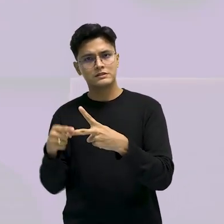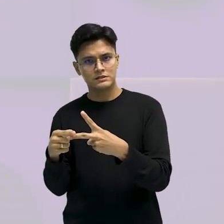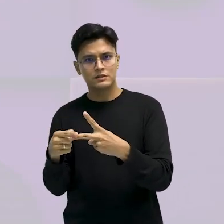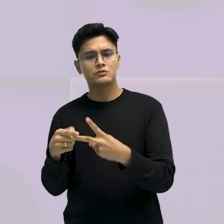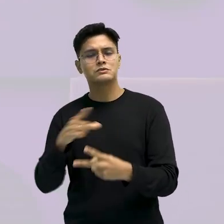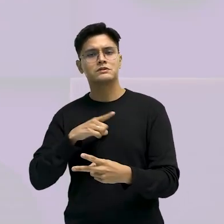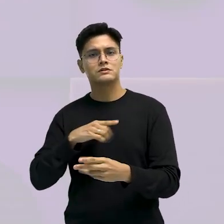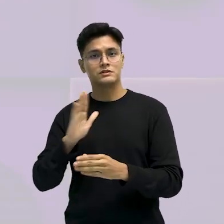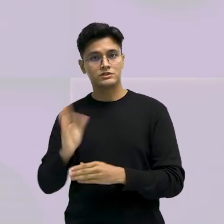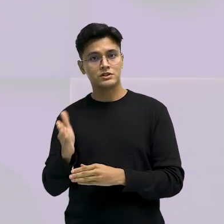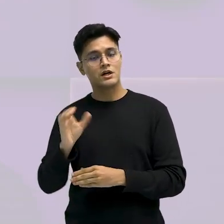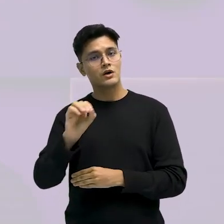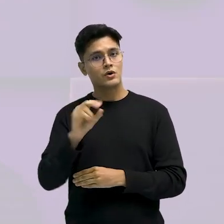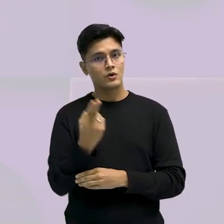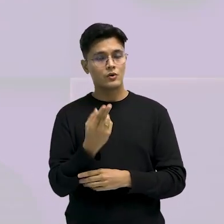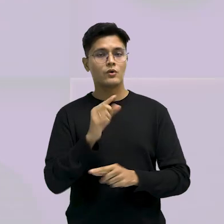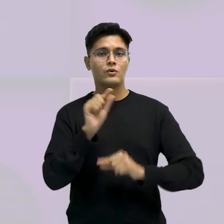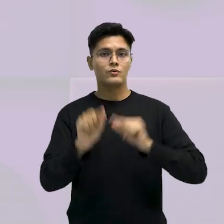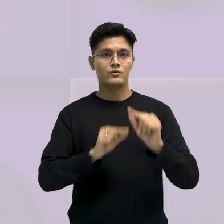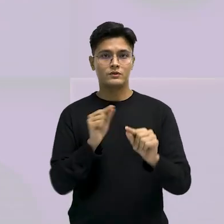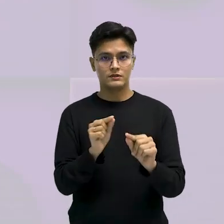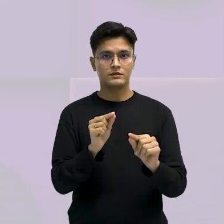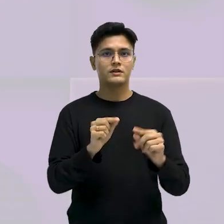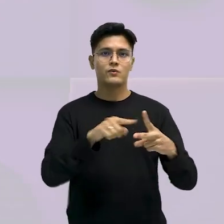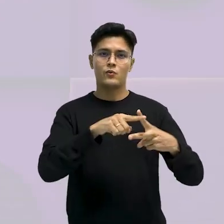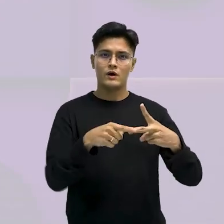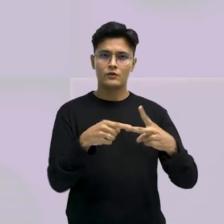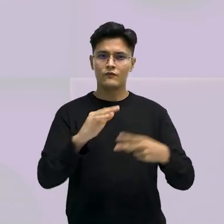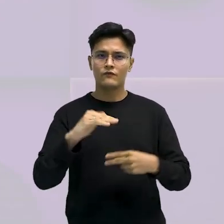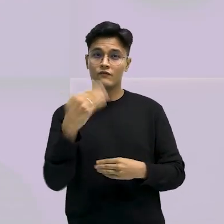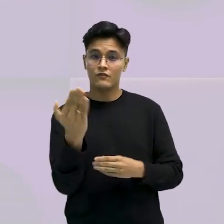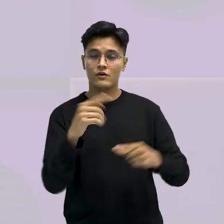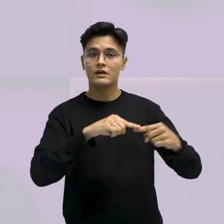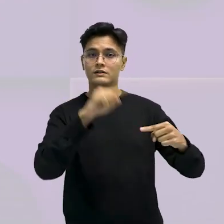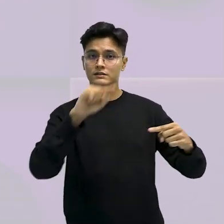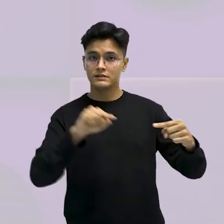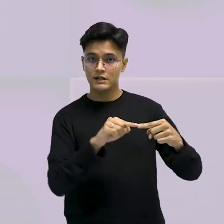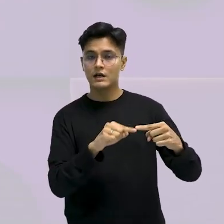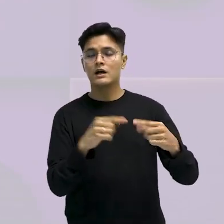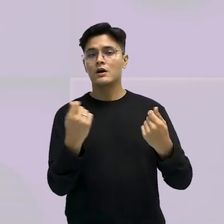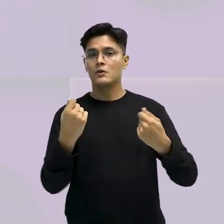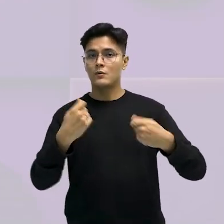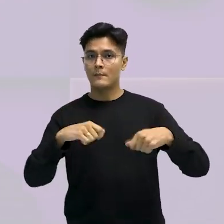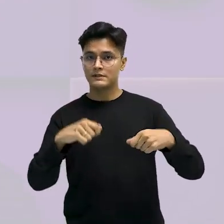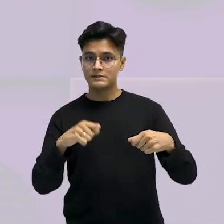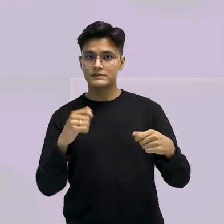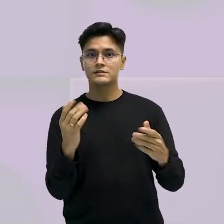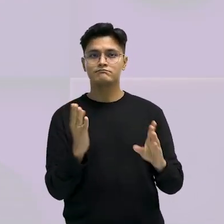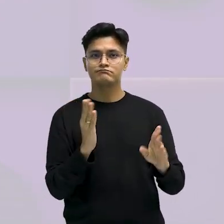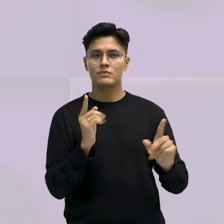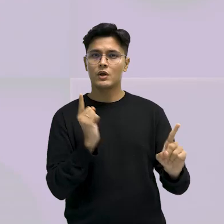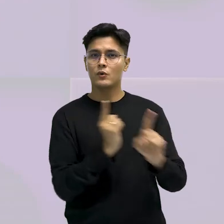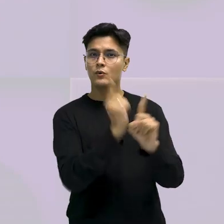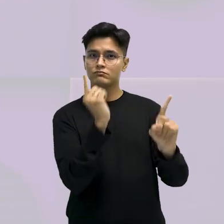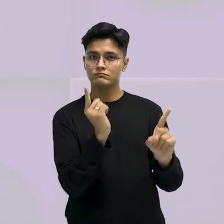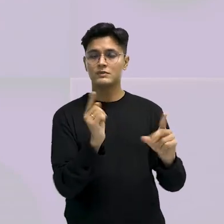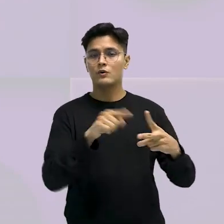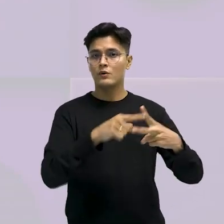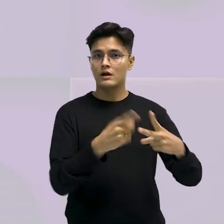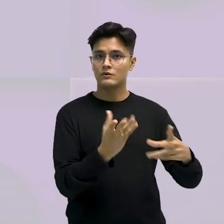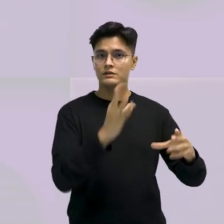dá o ângulo externo do triângulo e aí a gente precisa encontrar o ângulo interno desse triângulo. Já precisamos